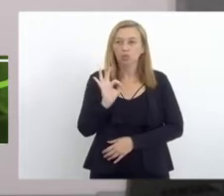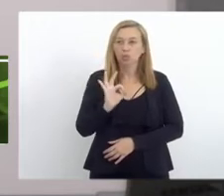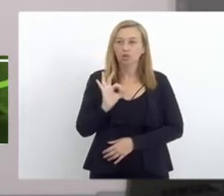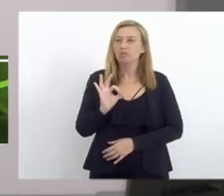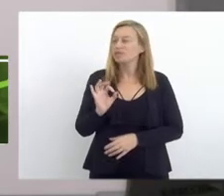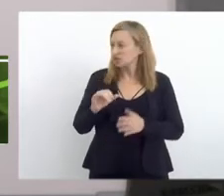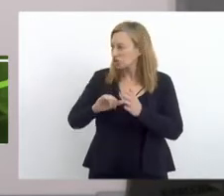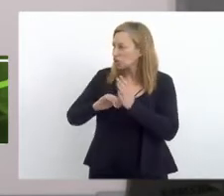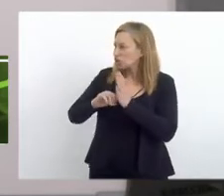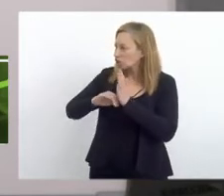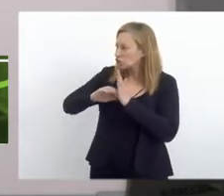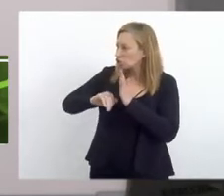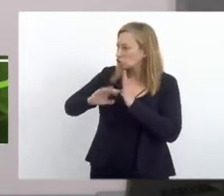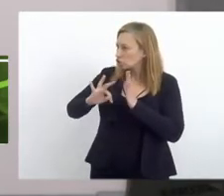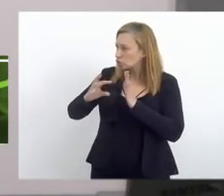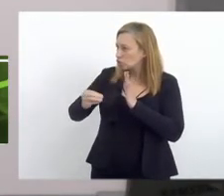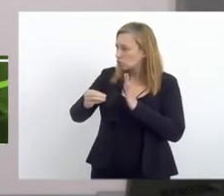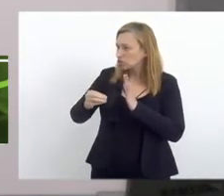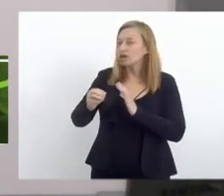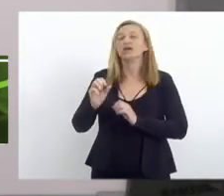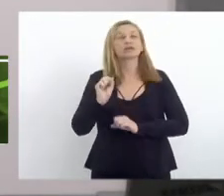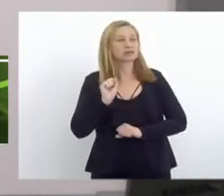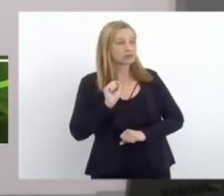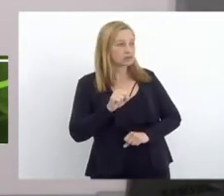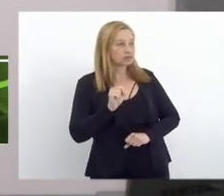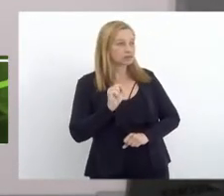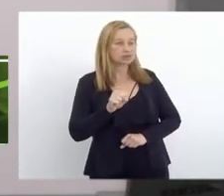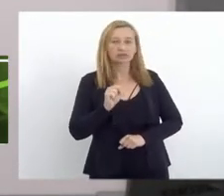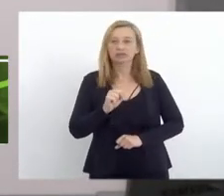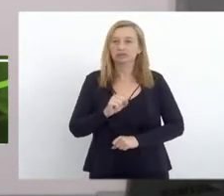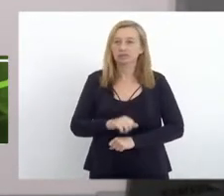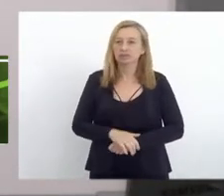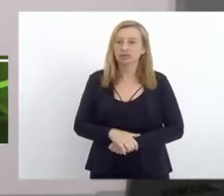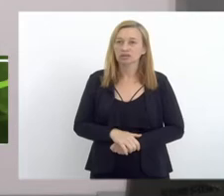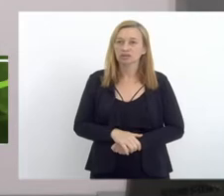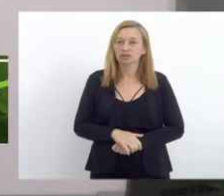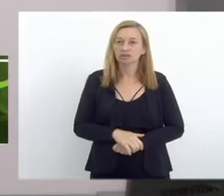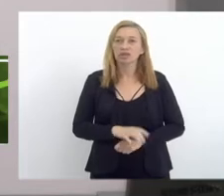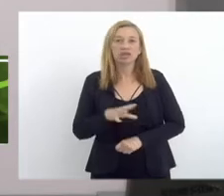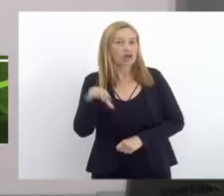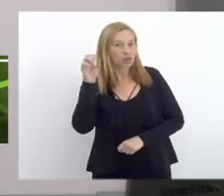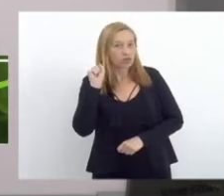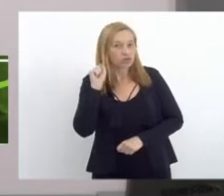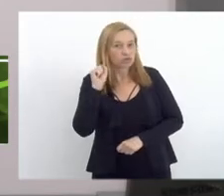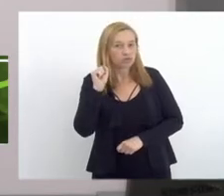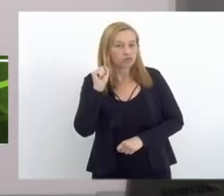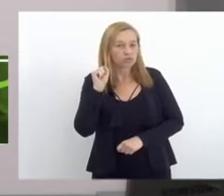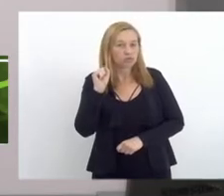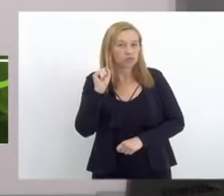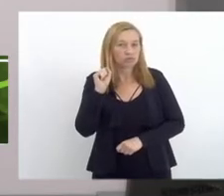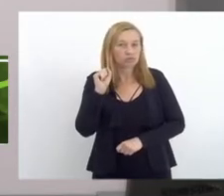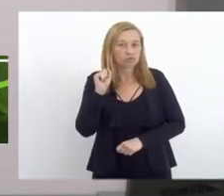né, Fábio? Do telefone. É. Então, não, ouvir ele tem que ouvir. Ele está ouvindo?